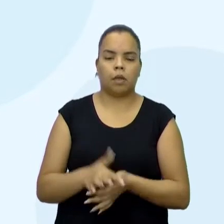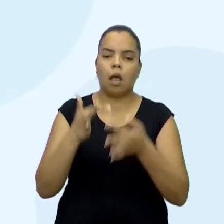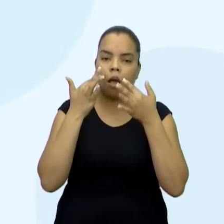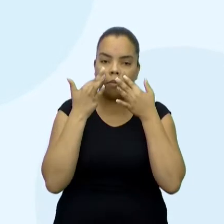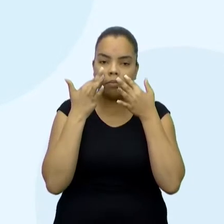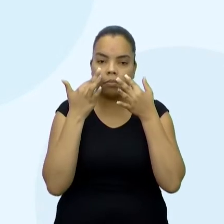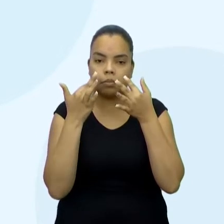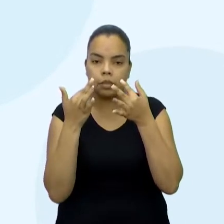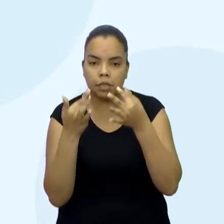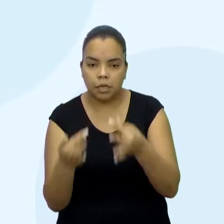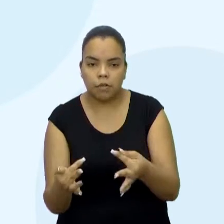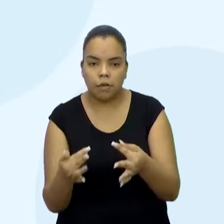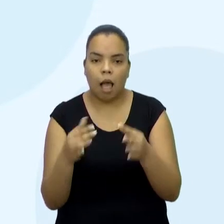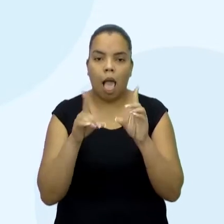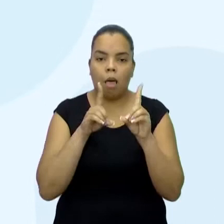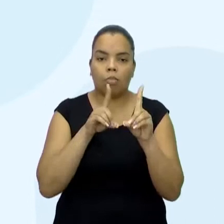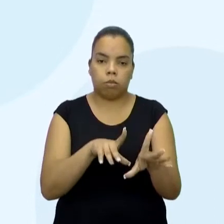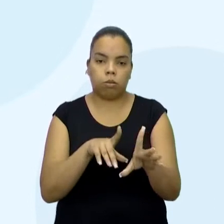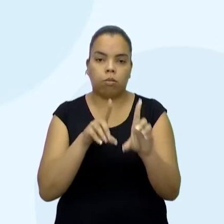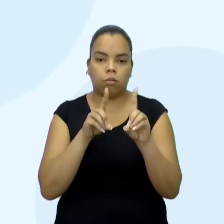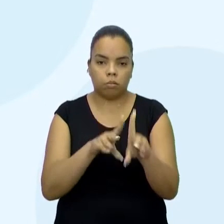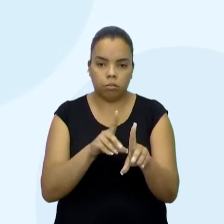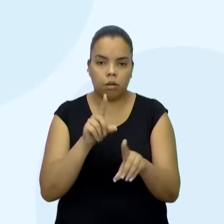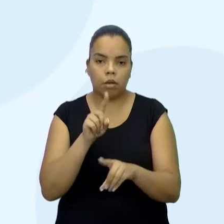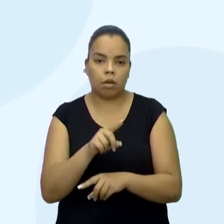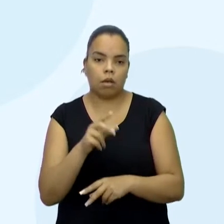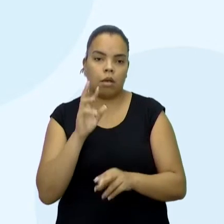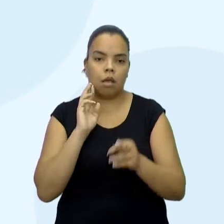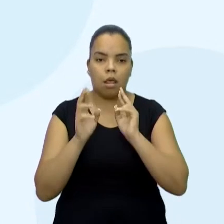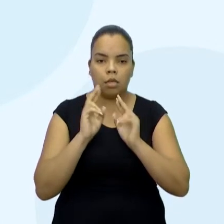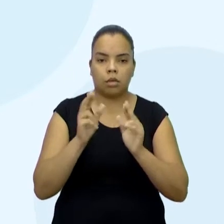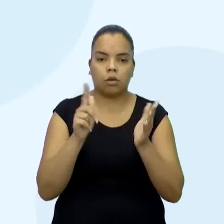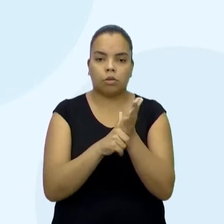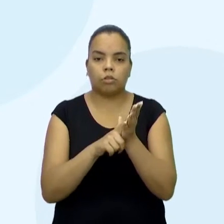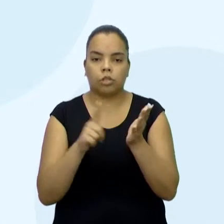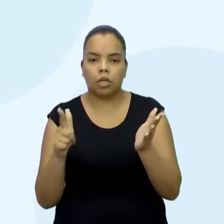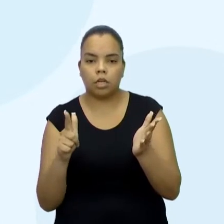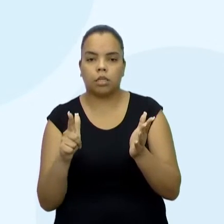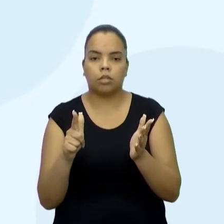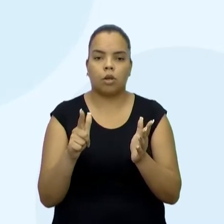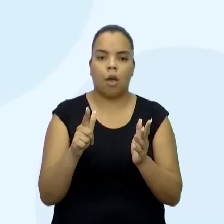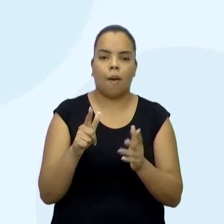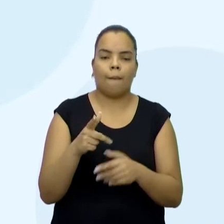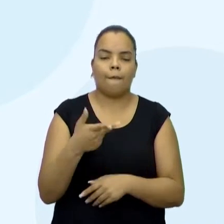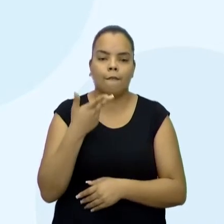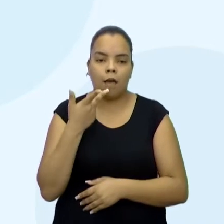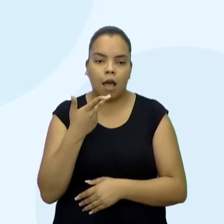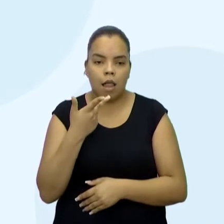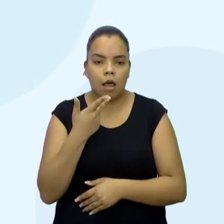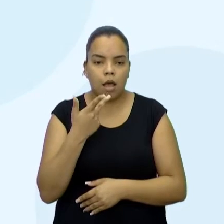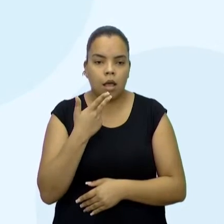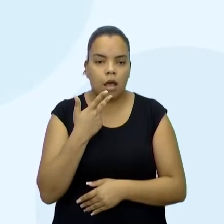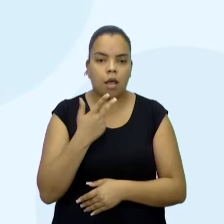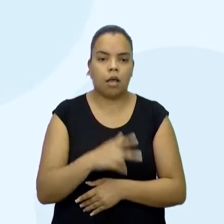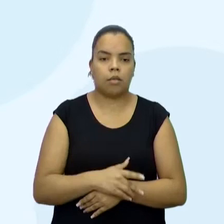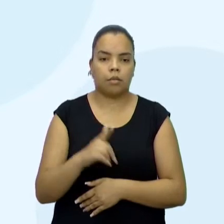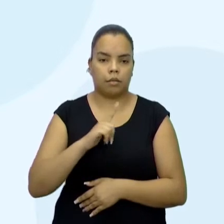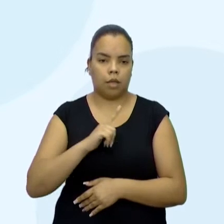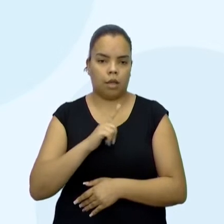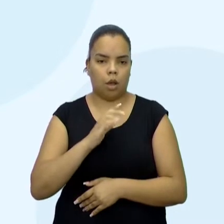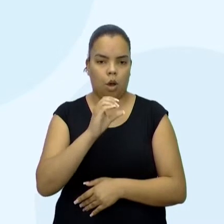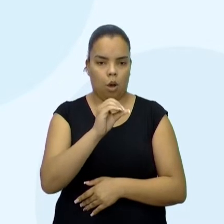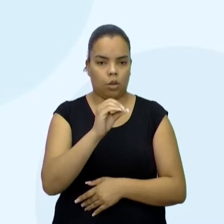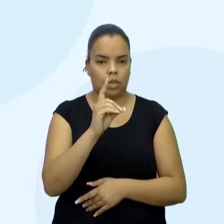valores democráticos em relação ao que o jornalismo midiático propõe. Considerar